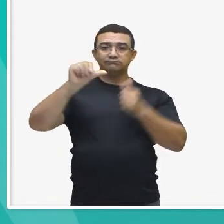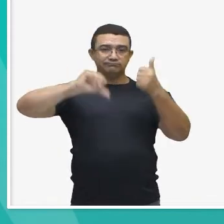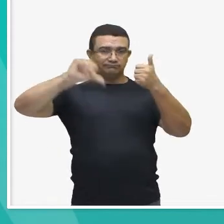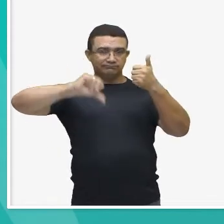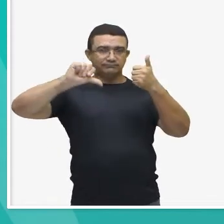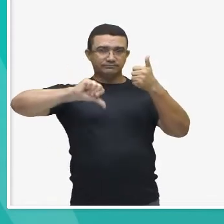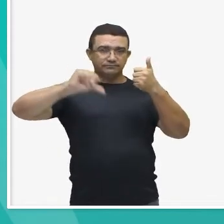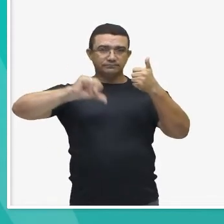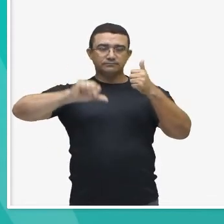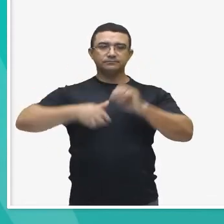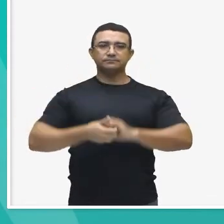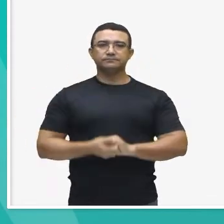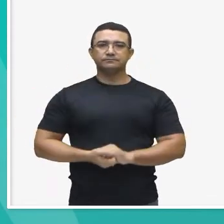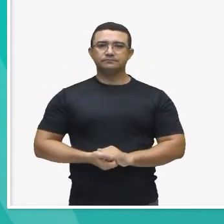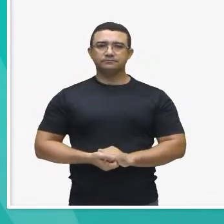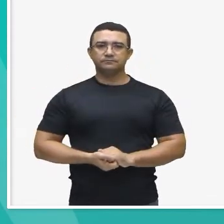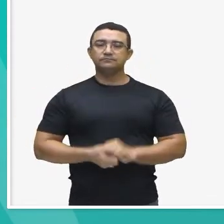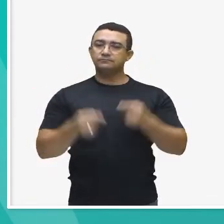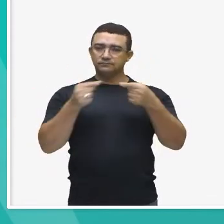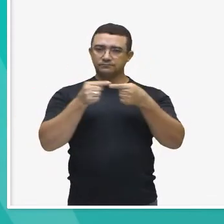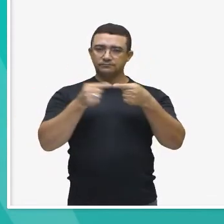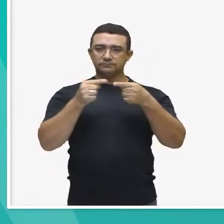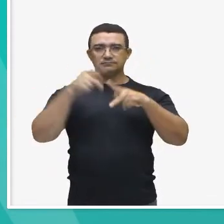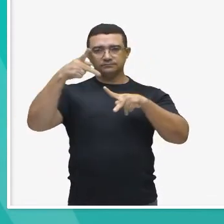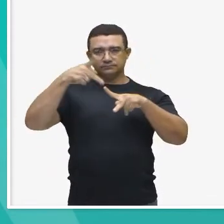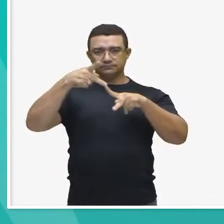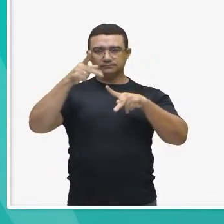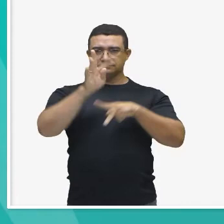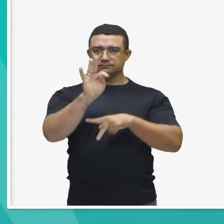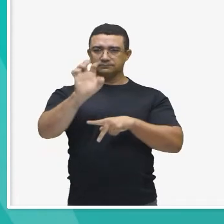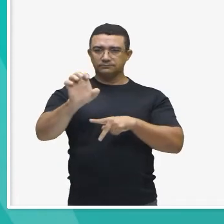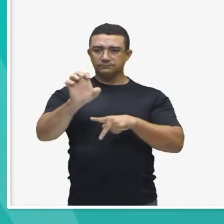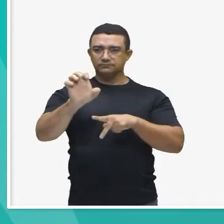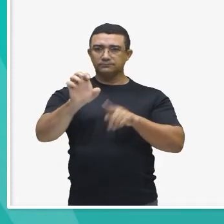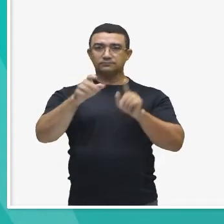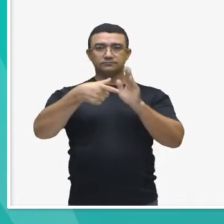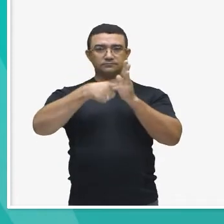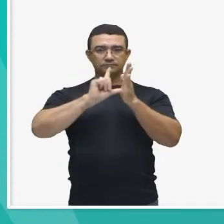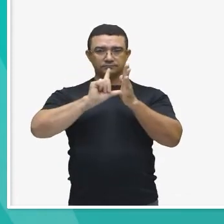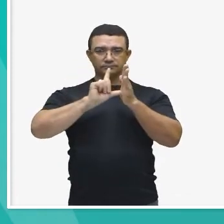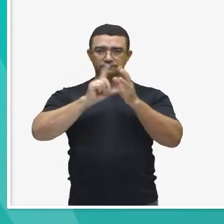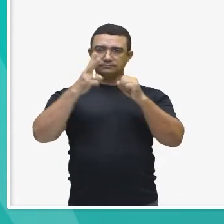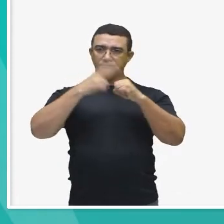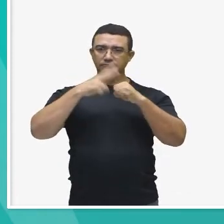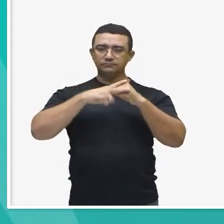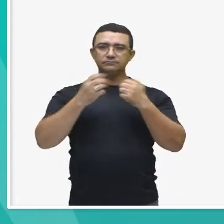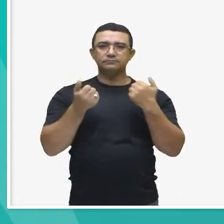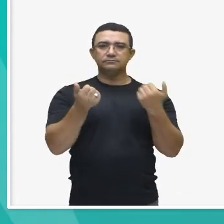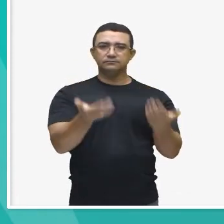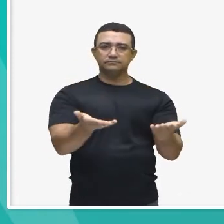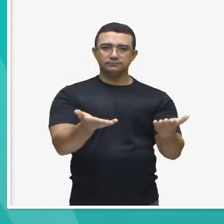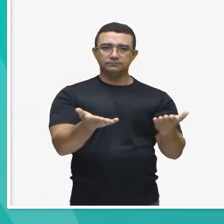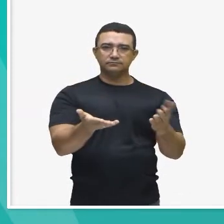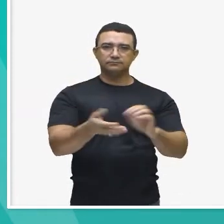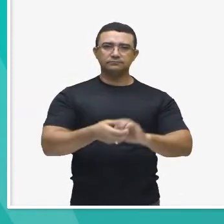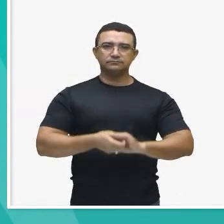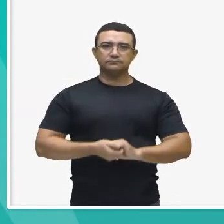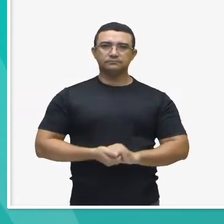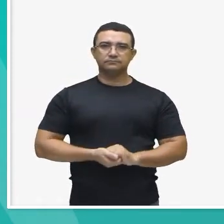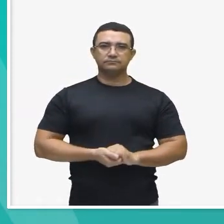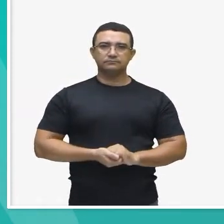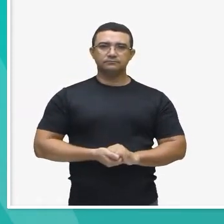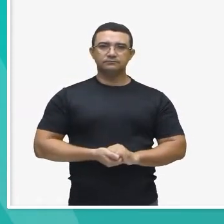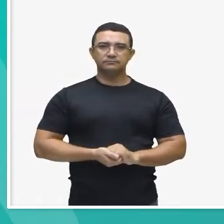expressão negativa que atrai o pronome ti para antes do verbo darei. Tá certo? Nós vamos